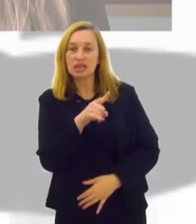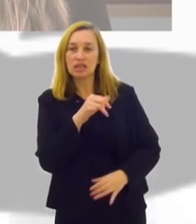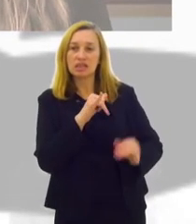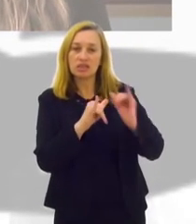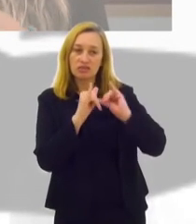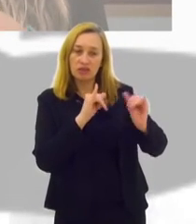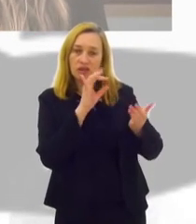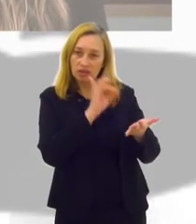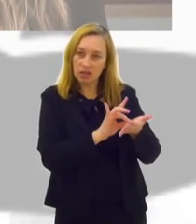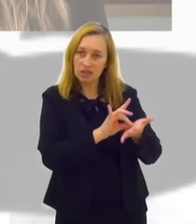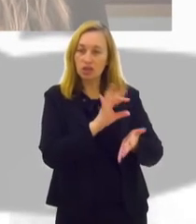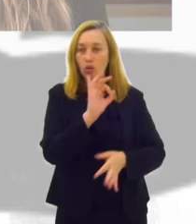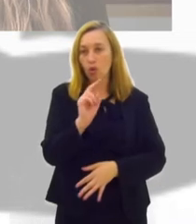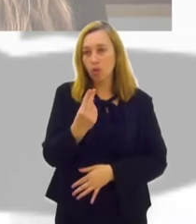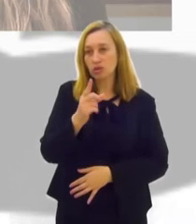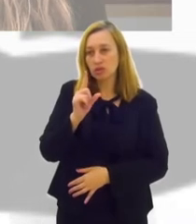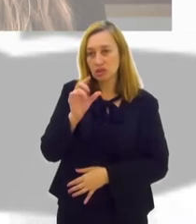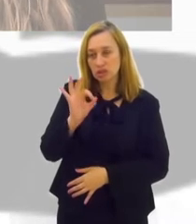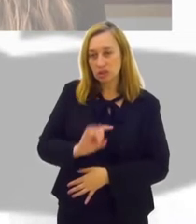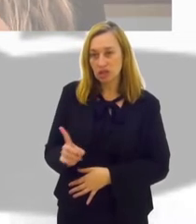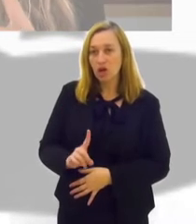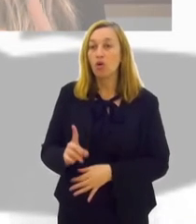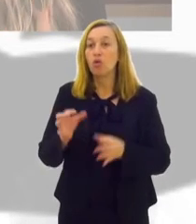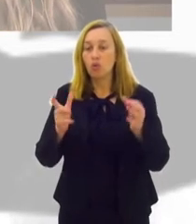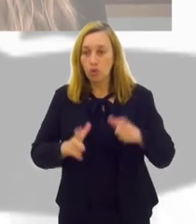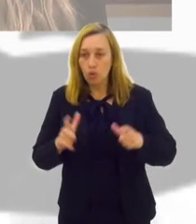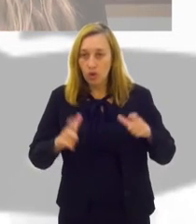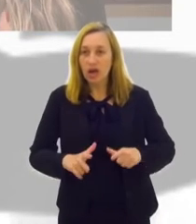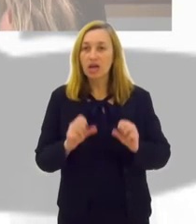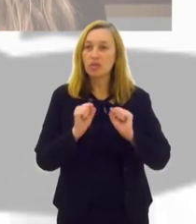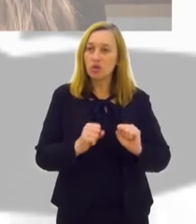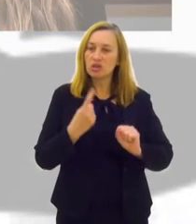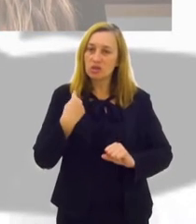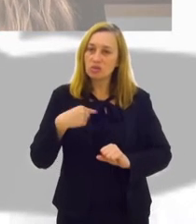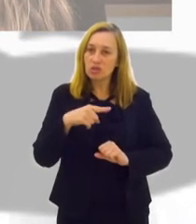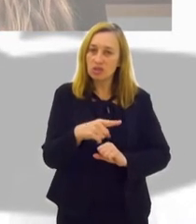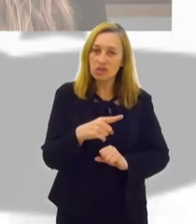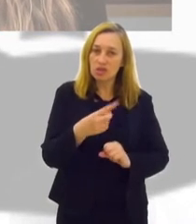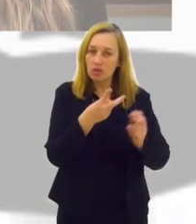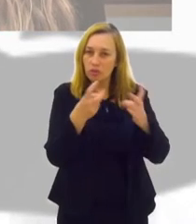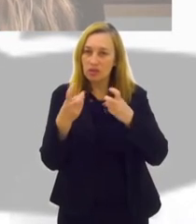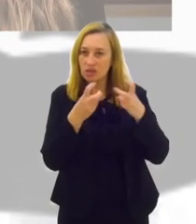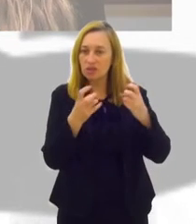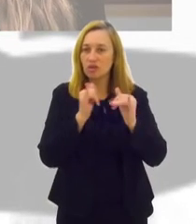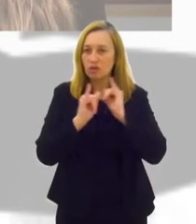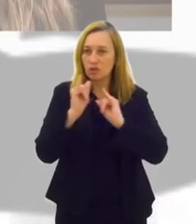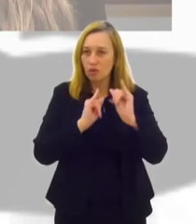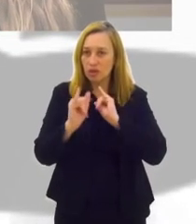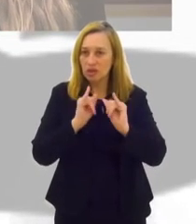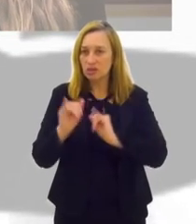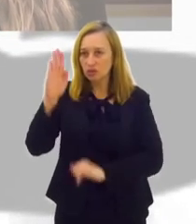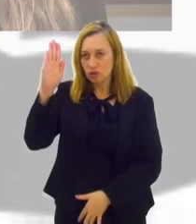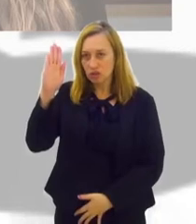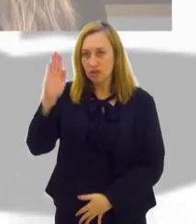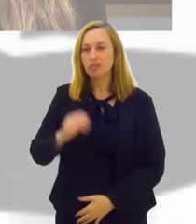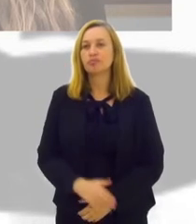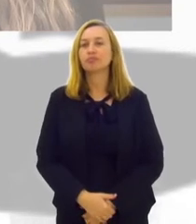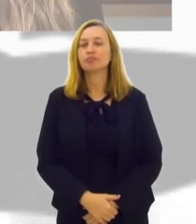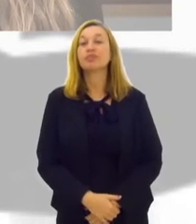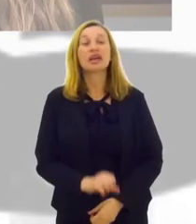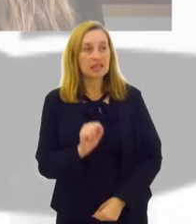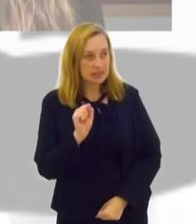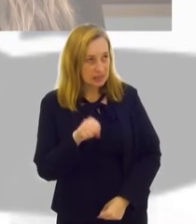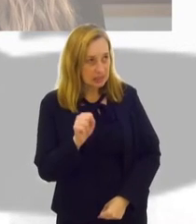sendo divulgado dele está correto. Qual é um lugar fidedigno que nós possamos ali nos abastecer de informações sobre os